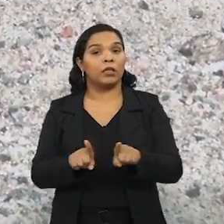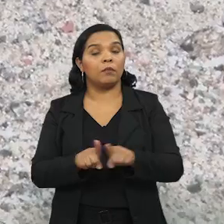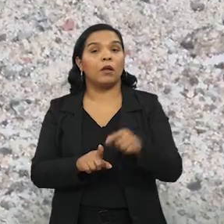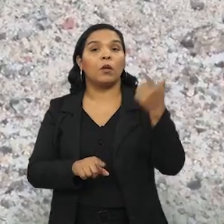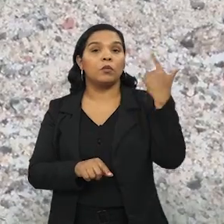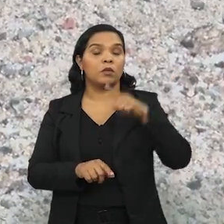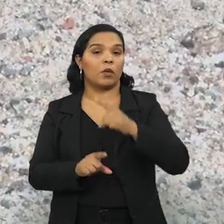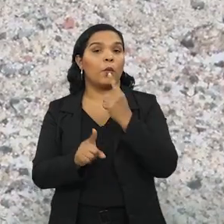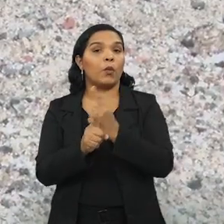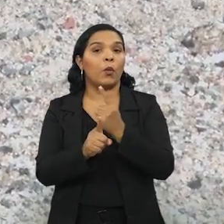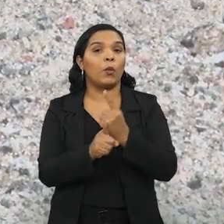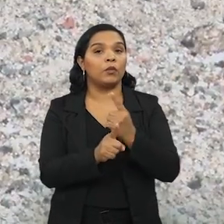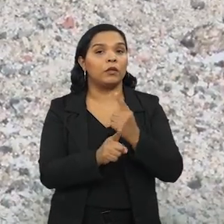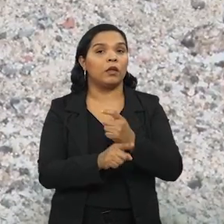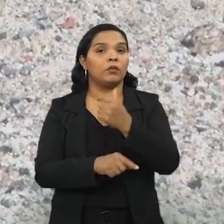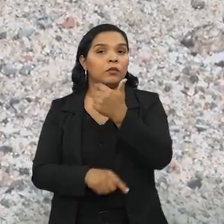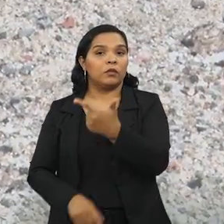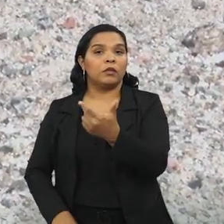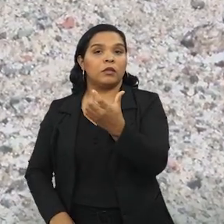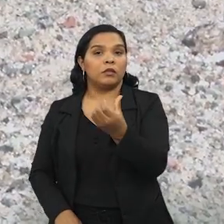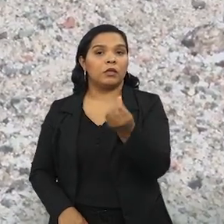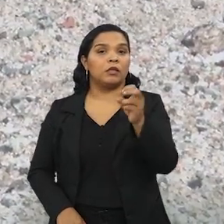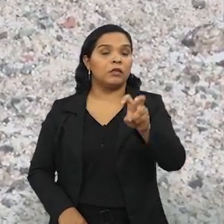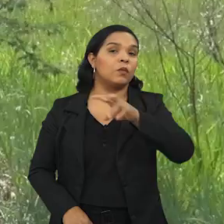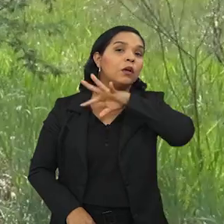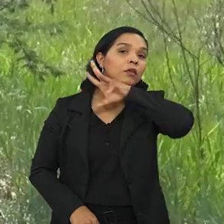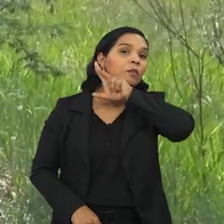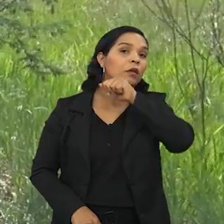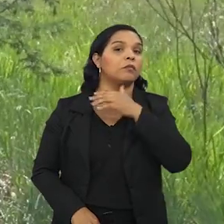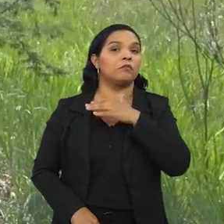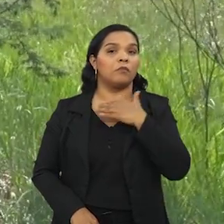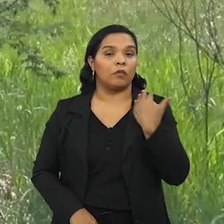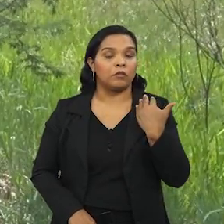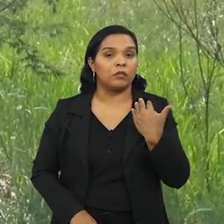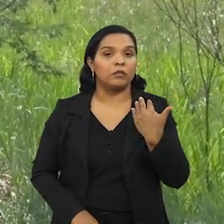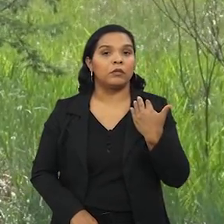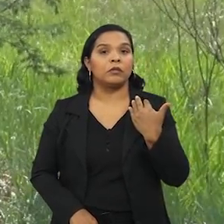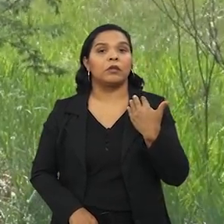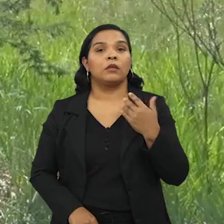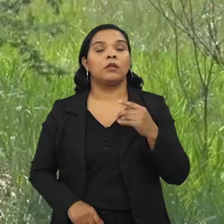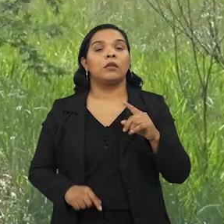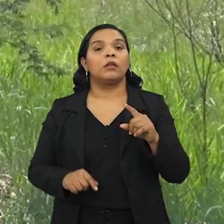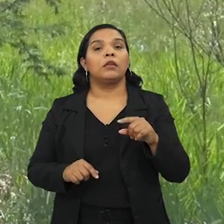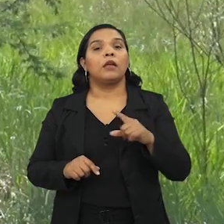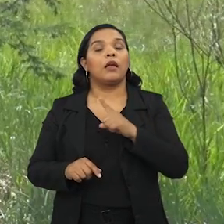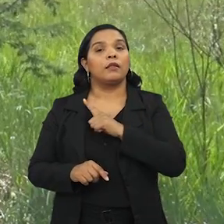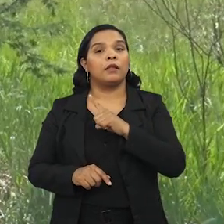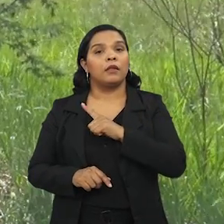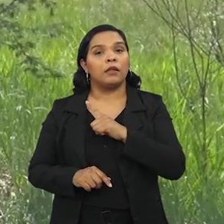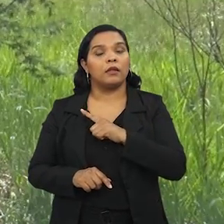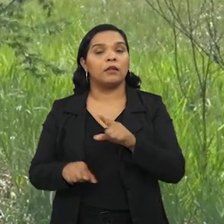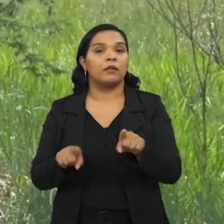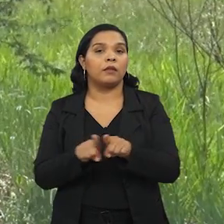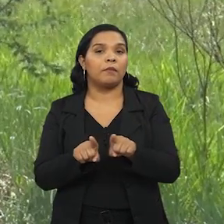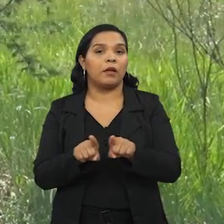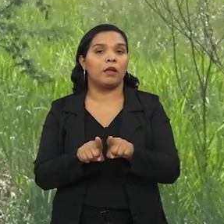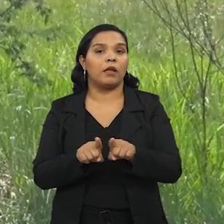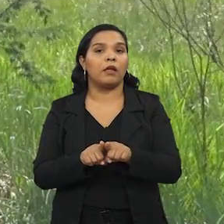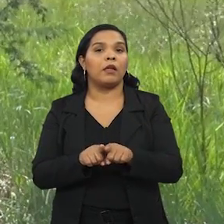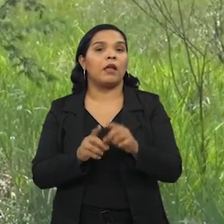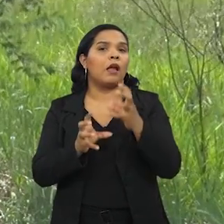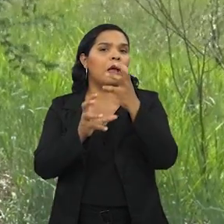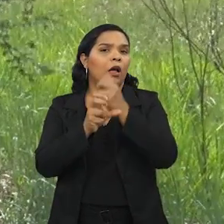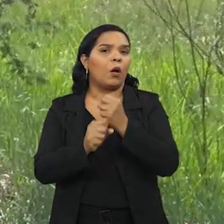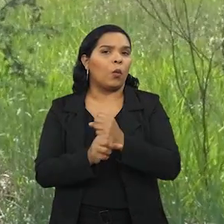encontrar 265 animais atropelados, então a gente faz e calculando